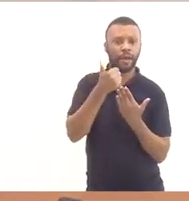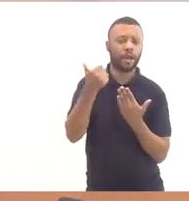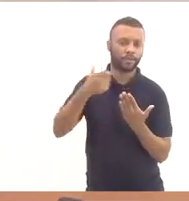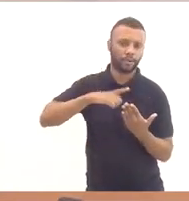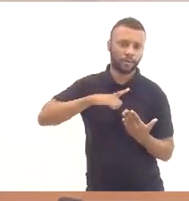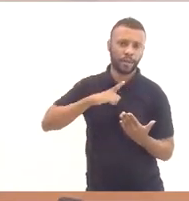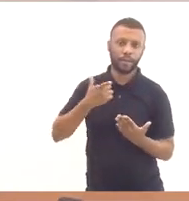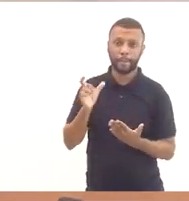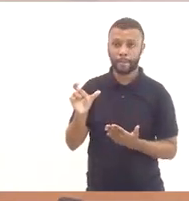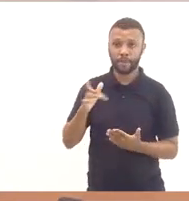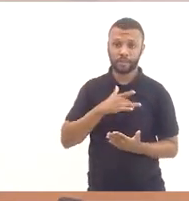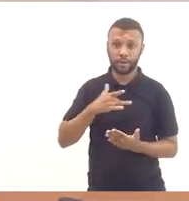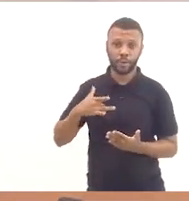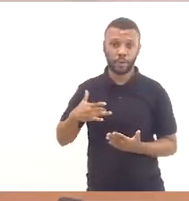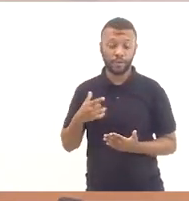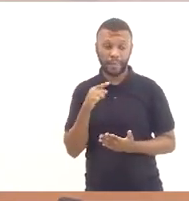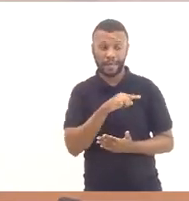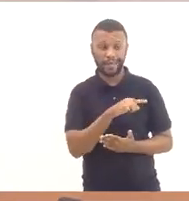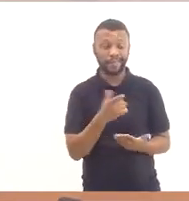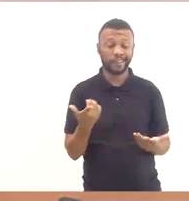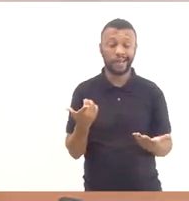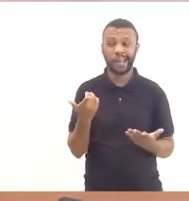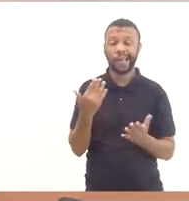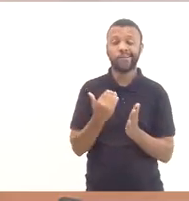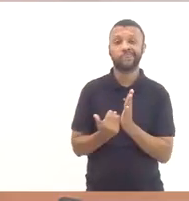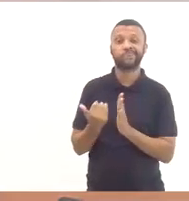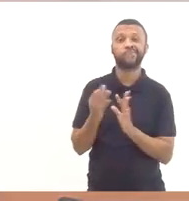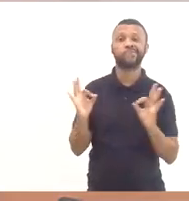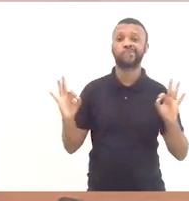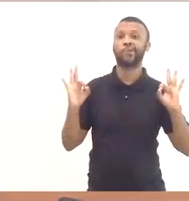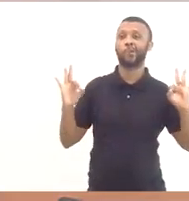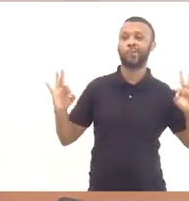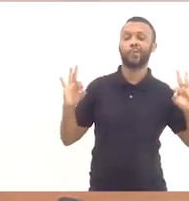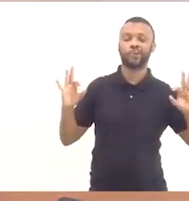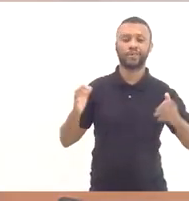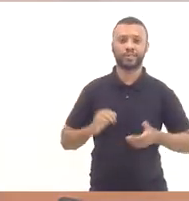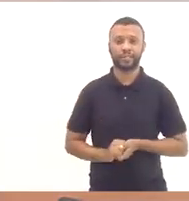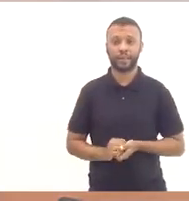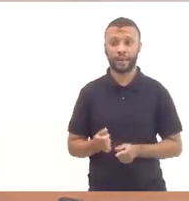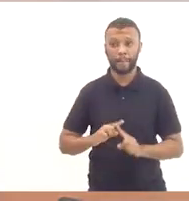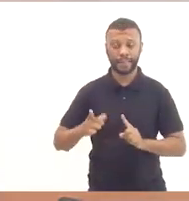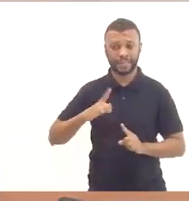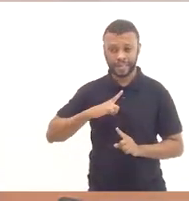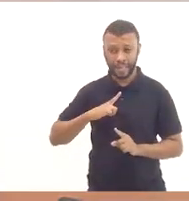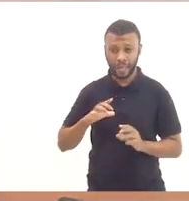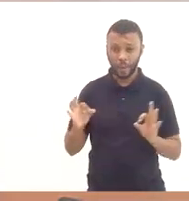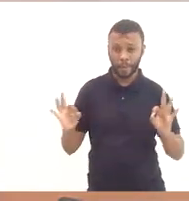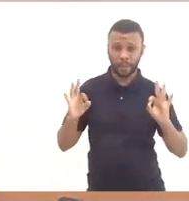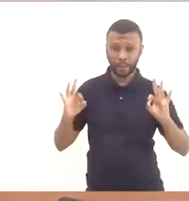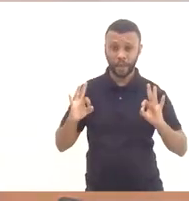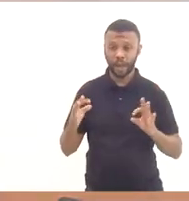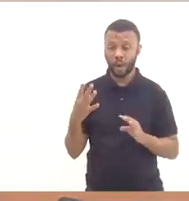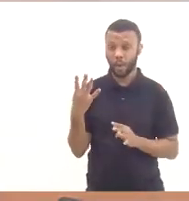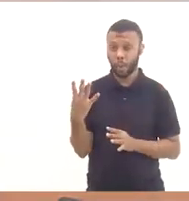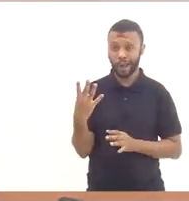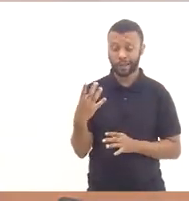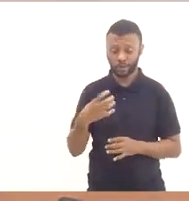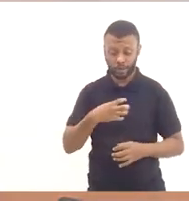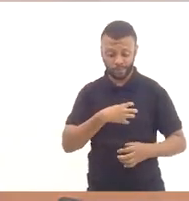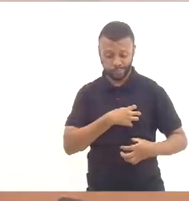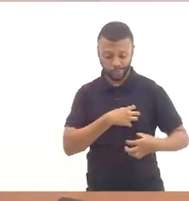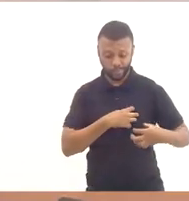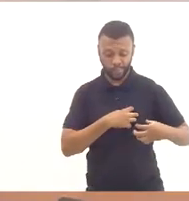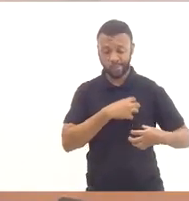para ele 0 cética é mas ninguém tem uma estética com quatro tumor no peito três no outro outro